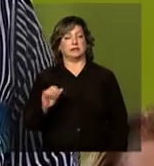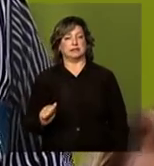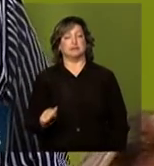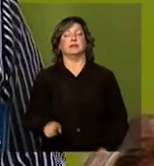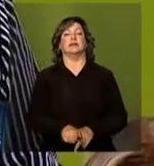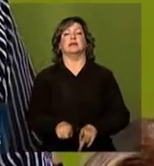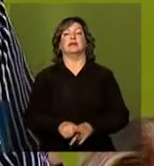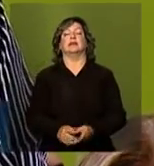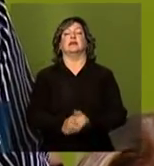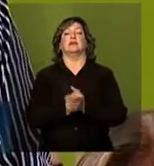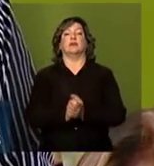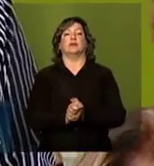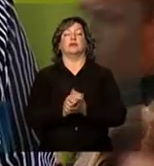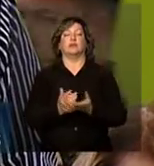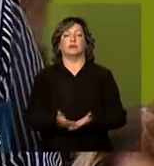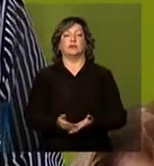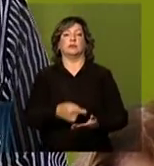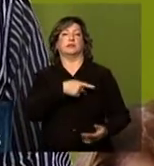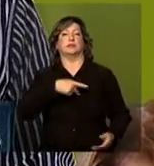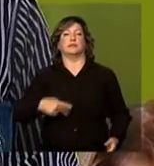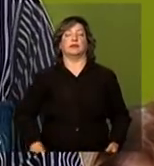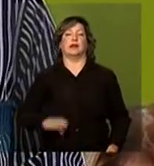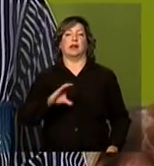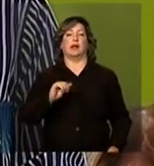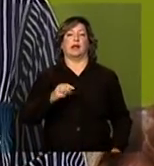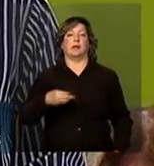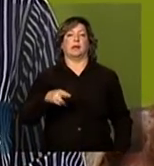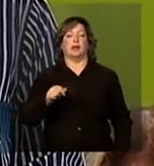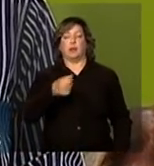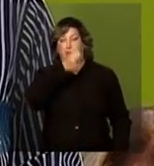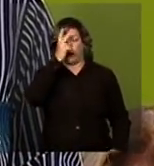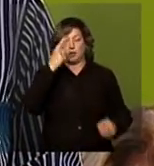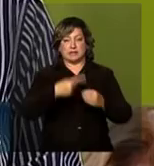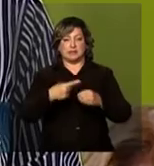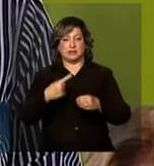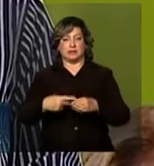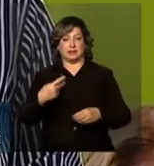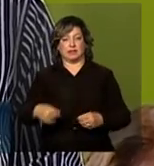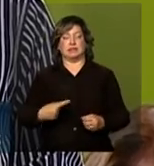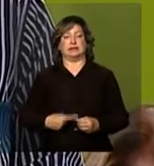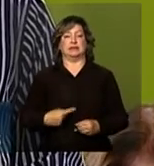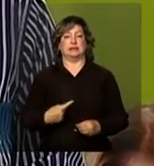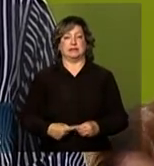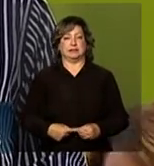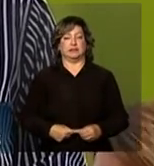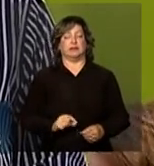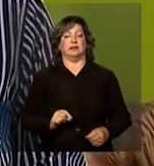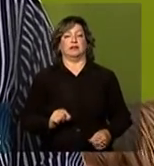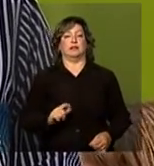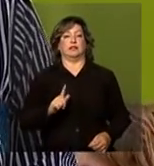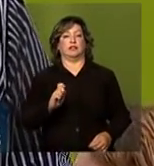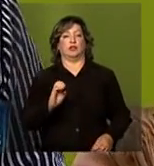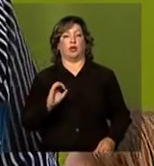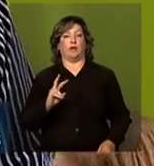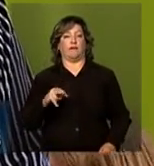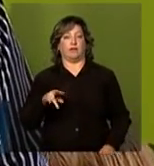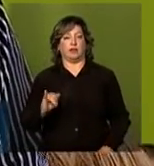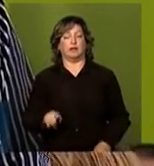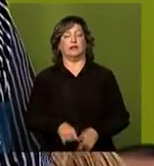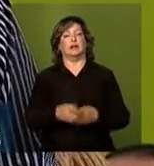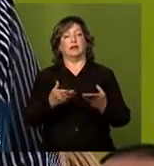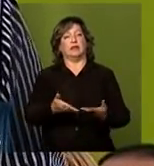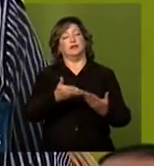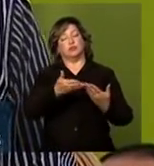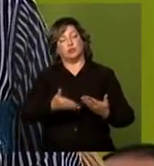Saúdo a o presidente da Câmara Municipal de Vereadores de Governador Valadares Vereador Geovan Honório em nome